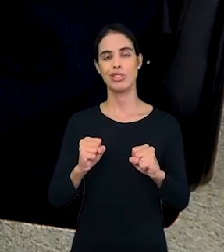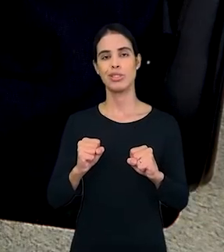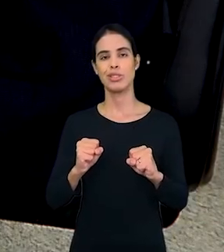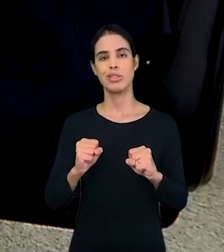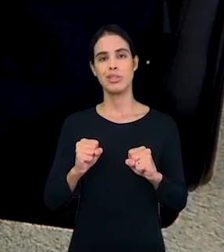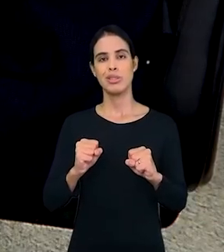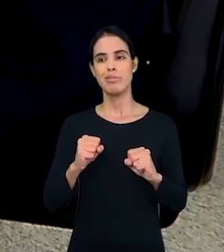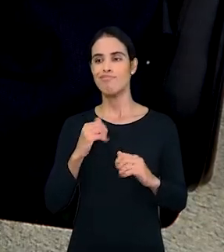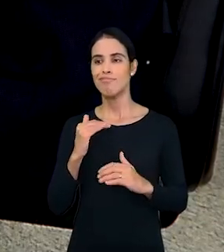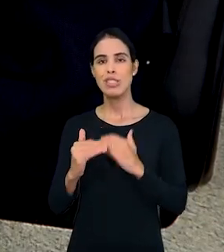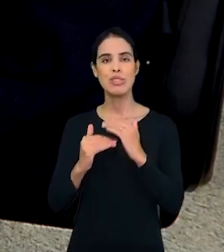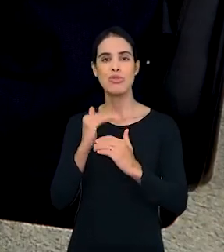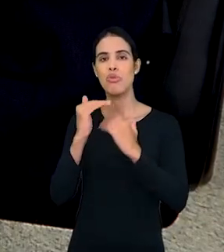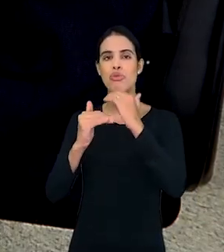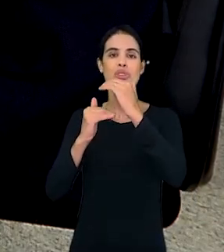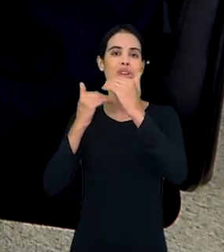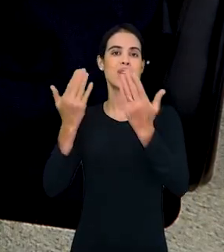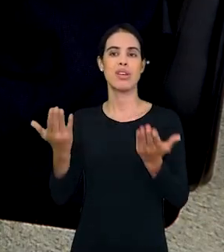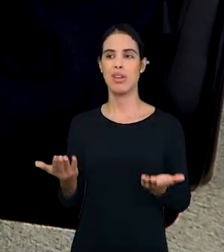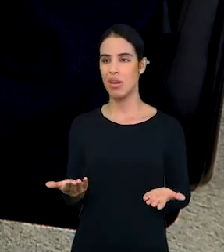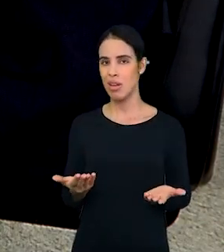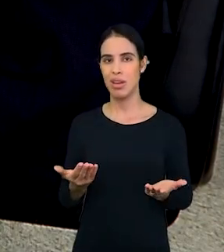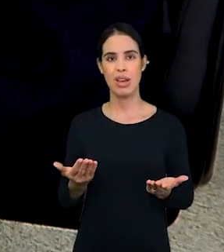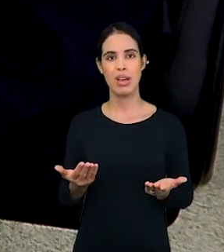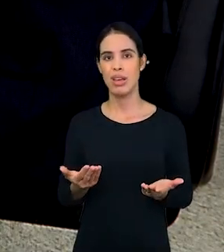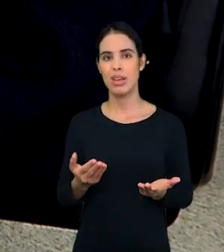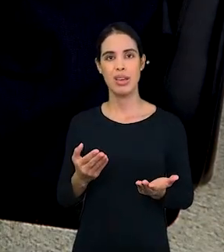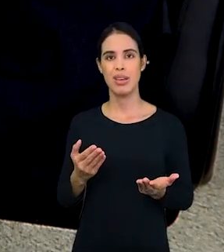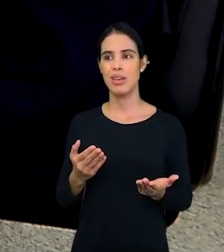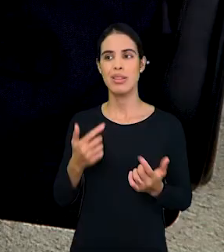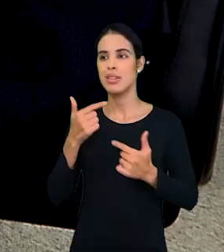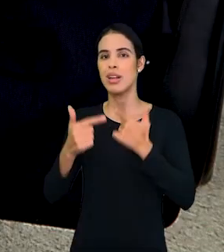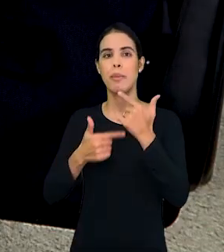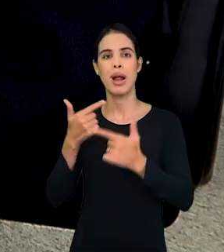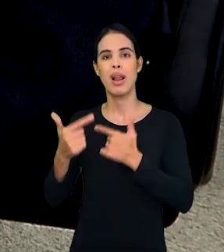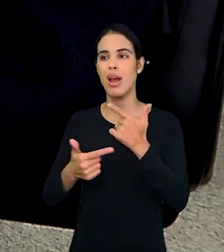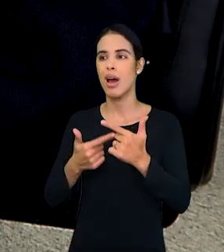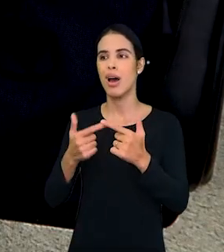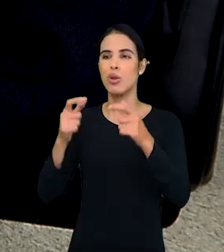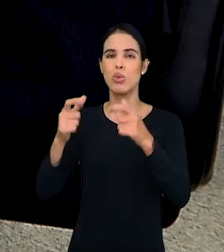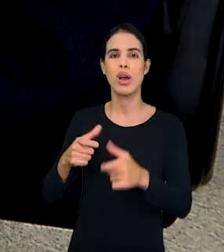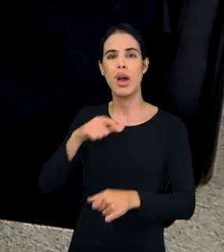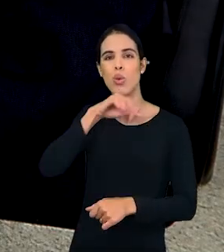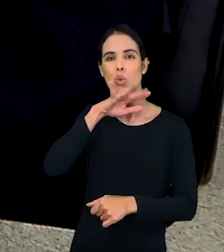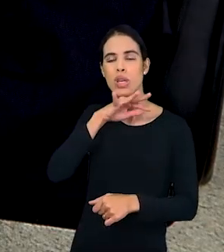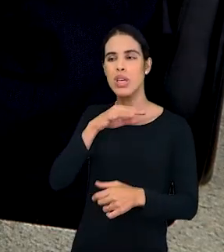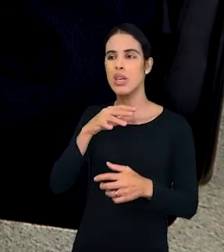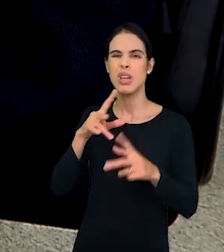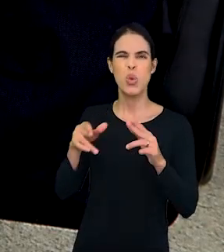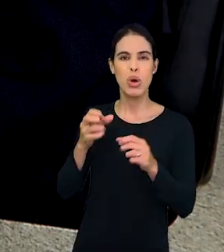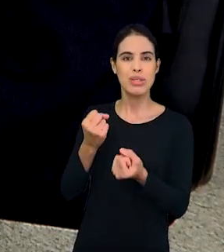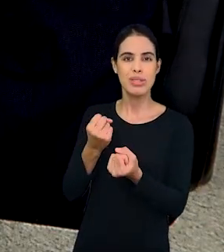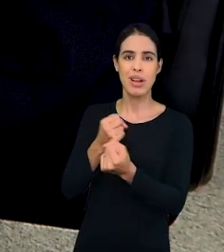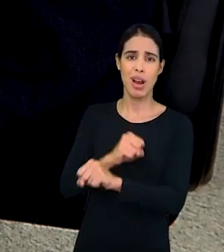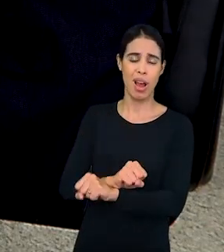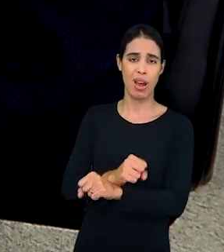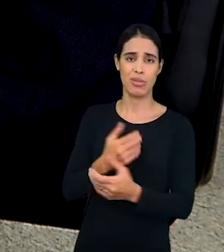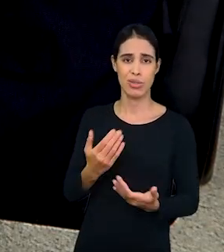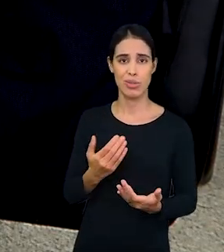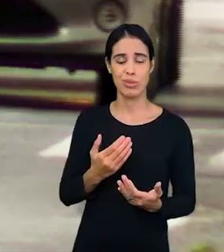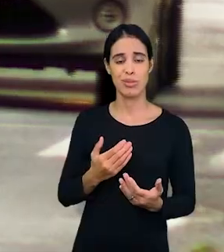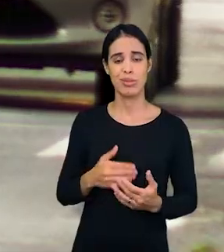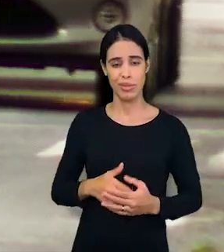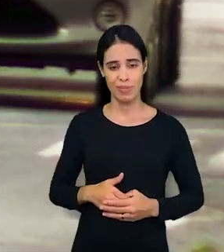se submeta às formas análogas à escravidão, né? Então, nós chamamos de